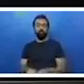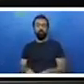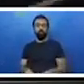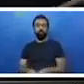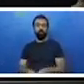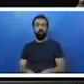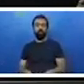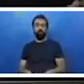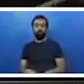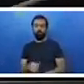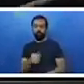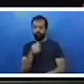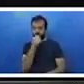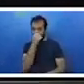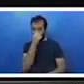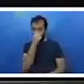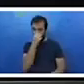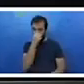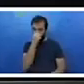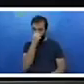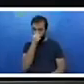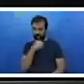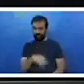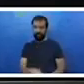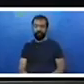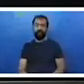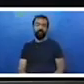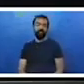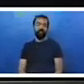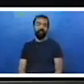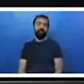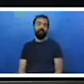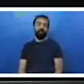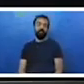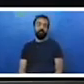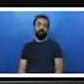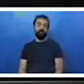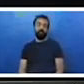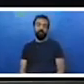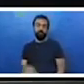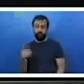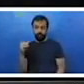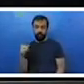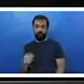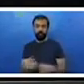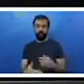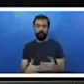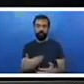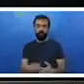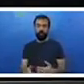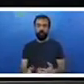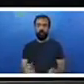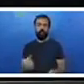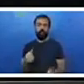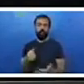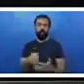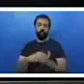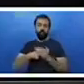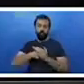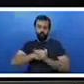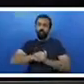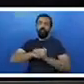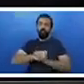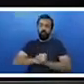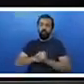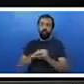né, uma transposição e vários movimentos aqui que nós falamos. Então olha o rolamento, como ele faz para diminuir os impactos, por exemplo, de uma chegada